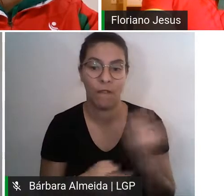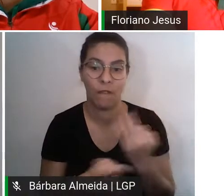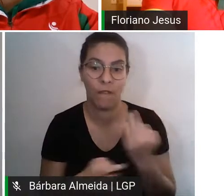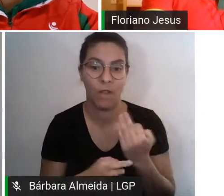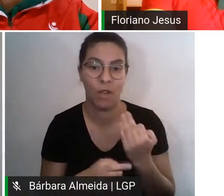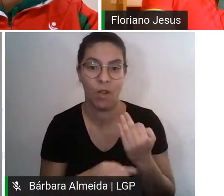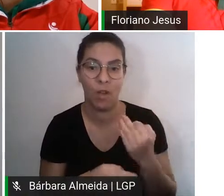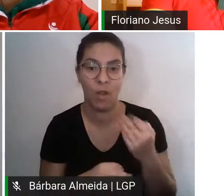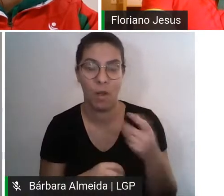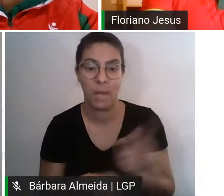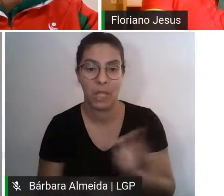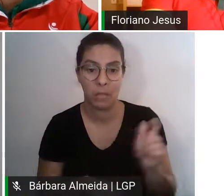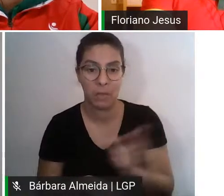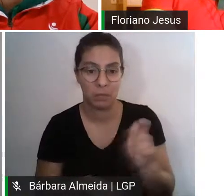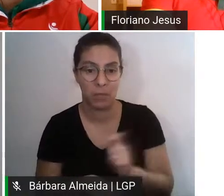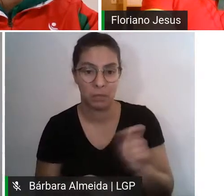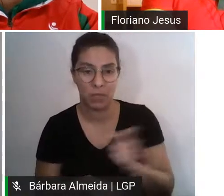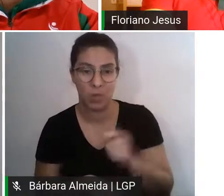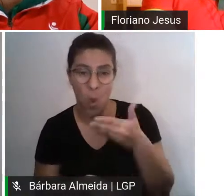que